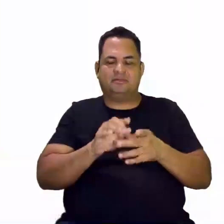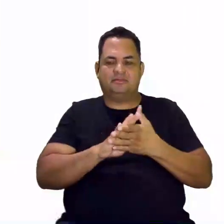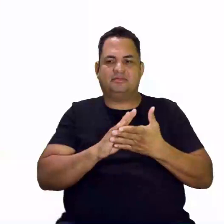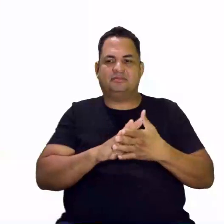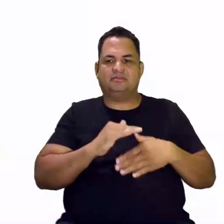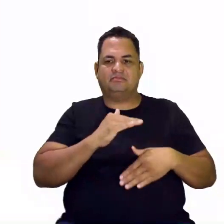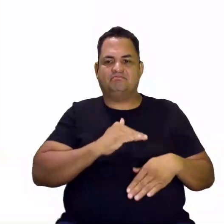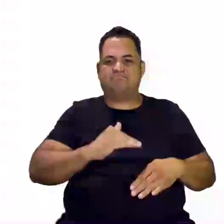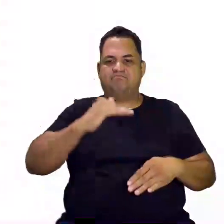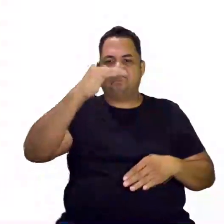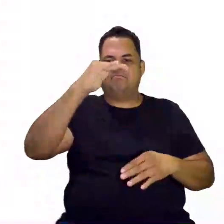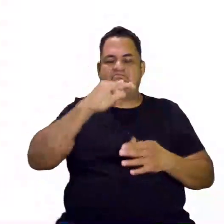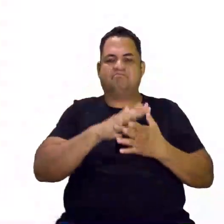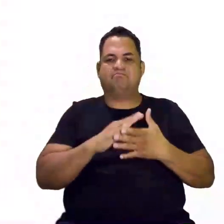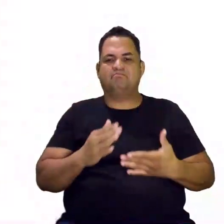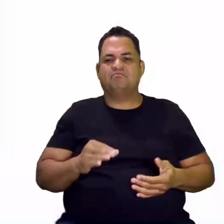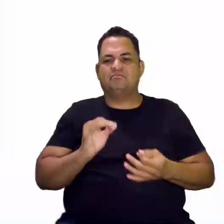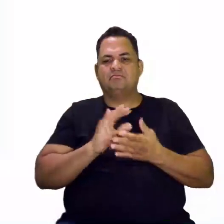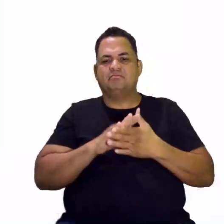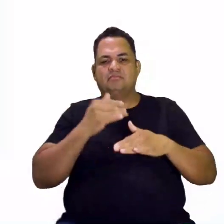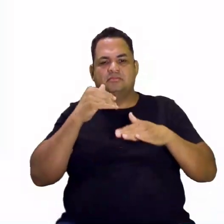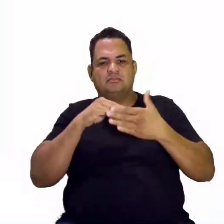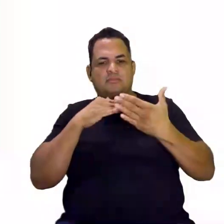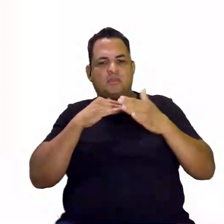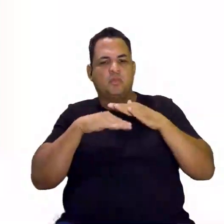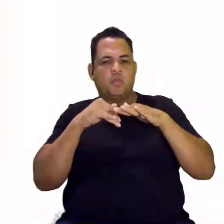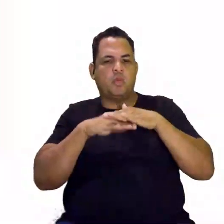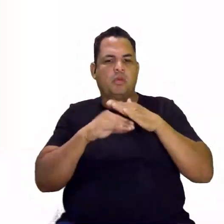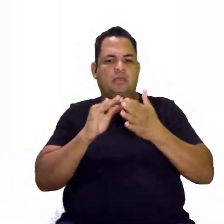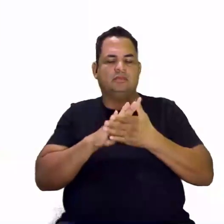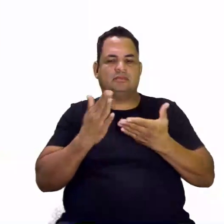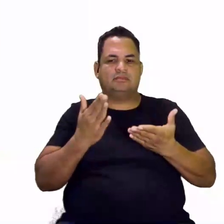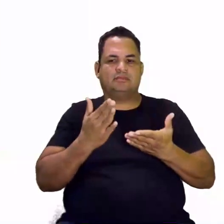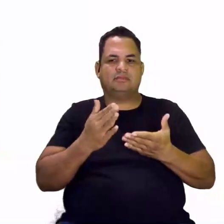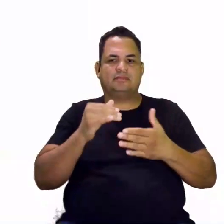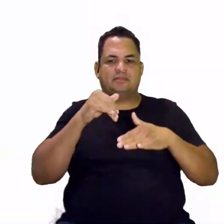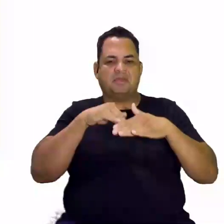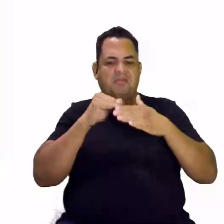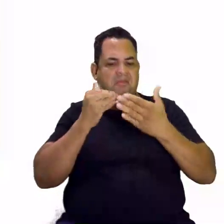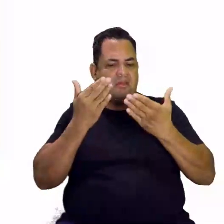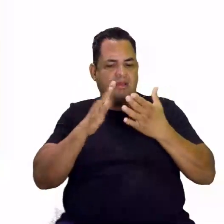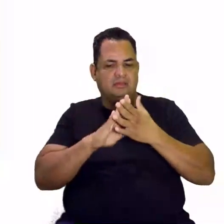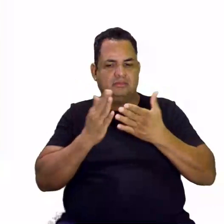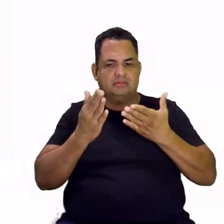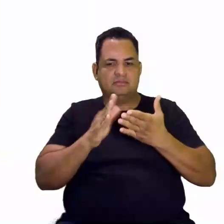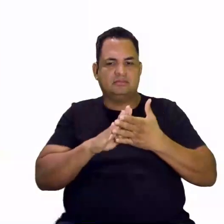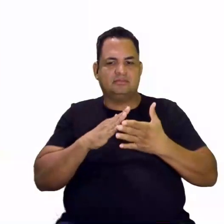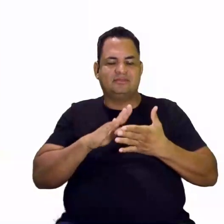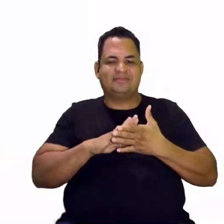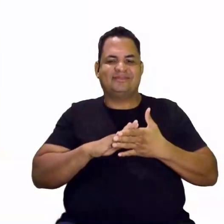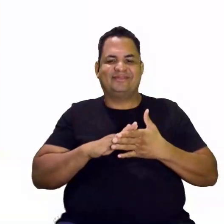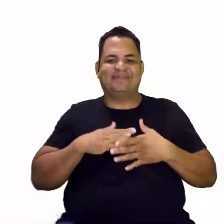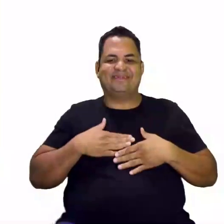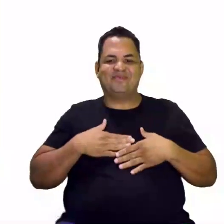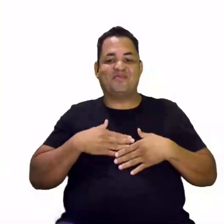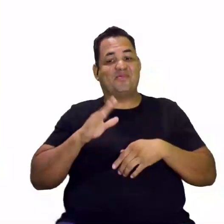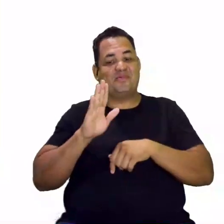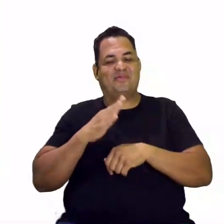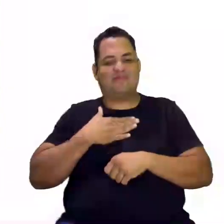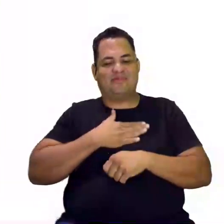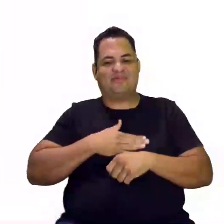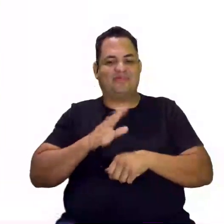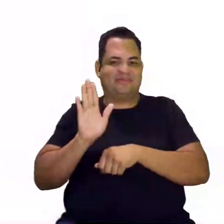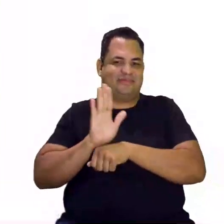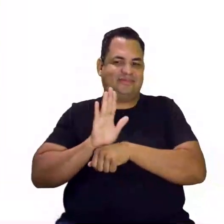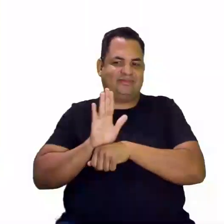não? Tem muita gente que coleciona, tem muita gente que gosta, né, professor Sâmio? Tem gente que curte pra caramba. Eu gosto dos filmes. Mas, enfim, vamos